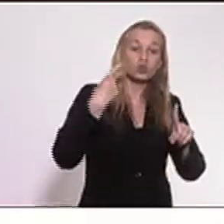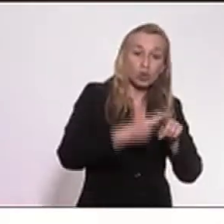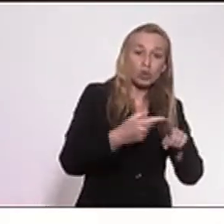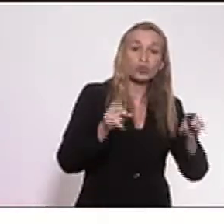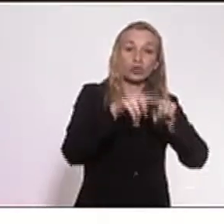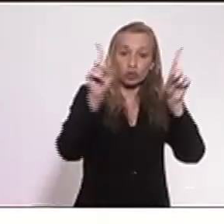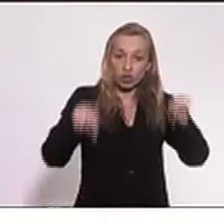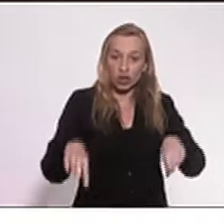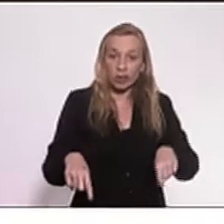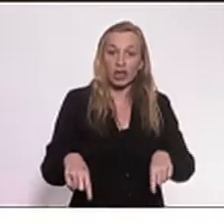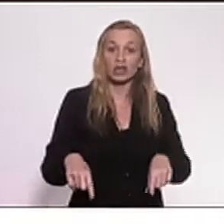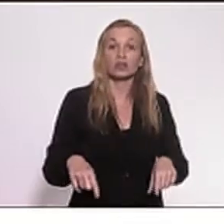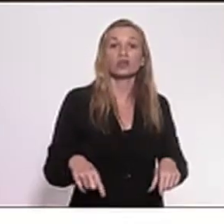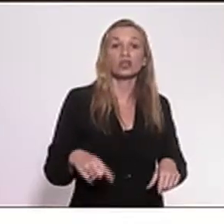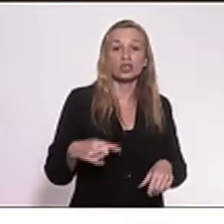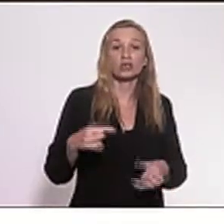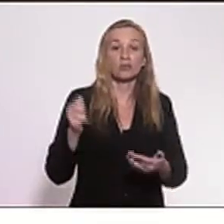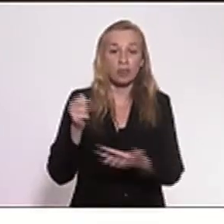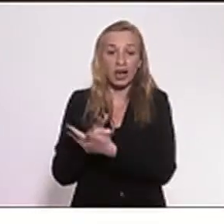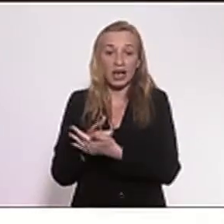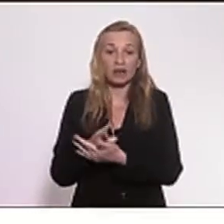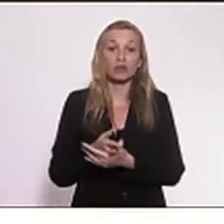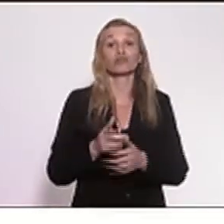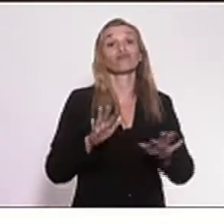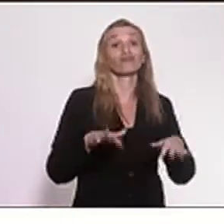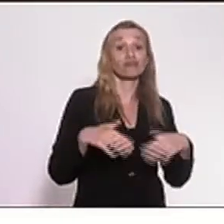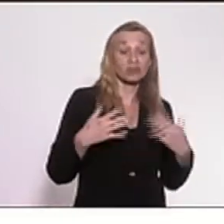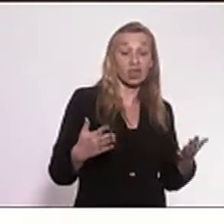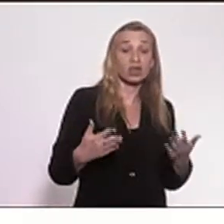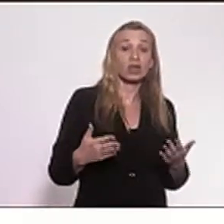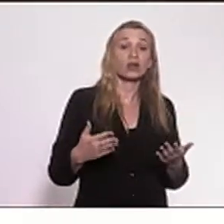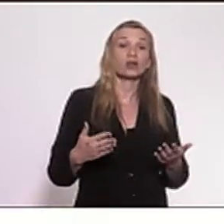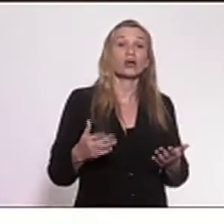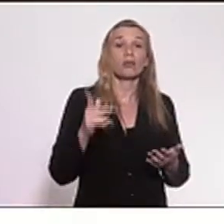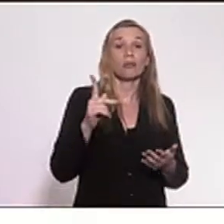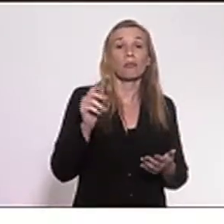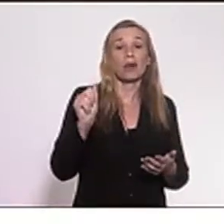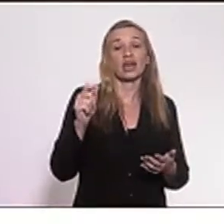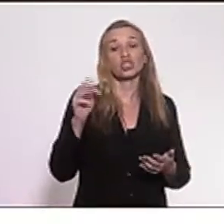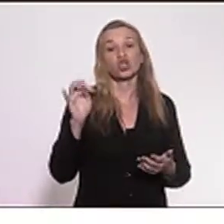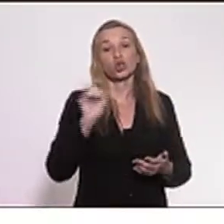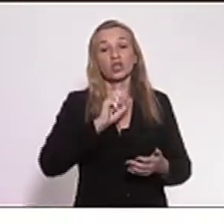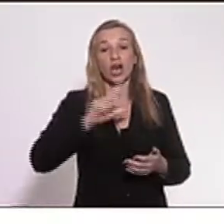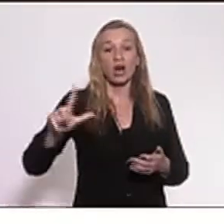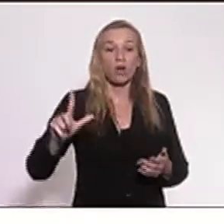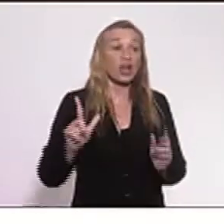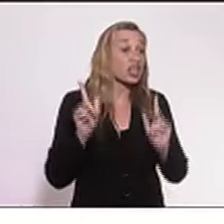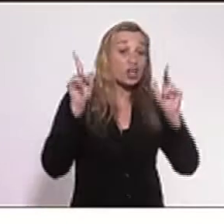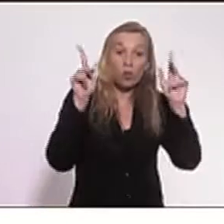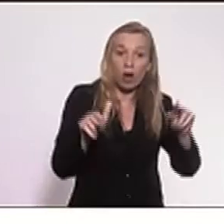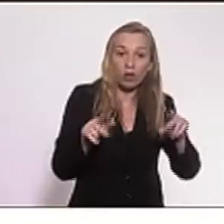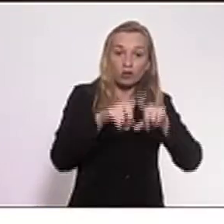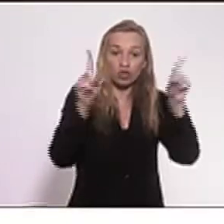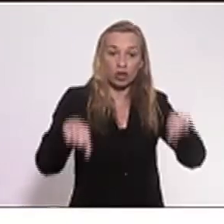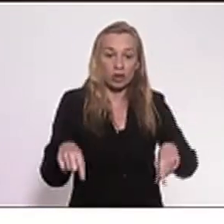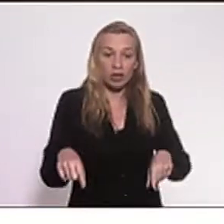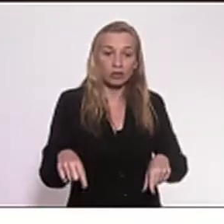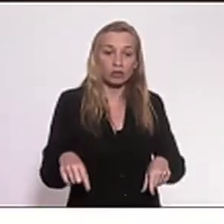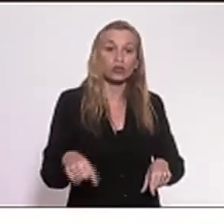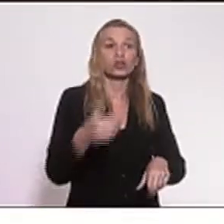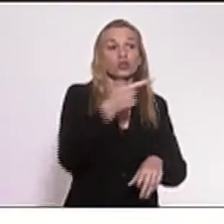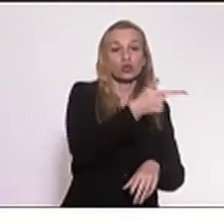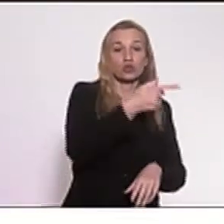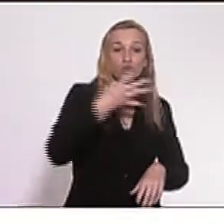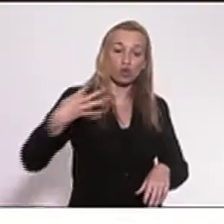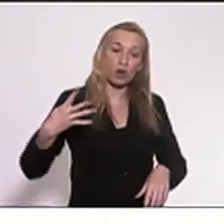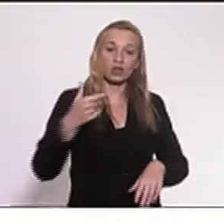servidores contribuíam. Porque até então, a contribuição patronal era igual à dos servidores, de 2004 a